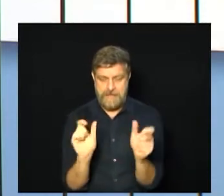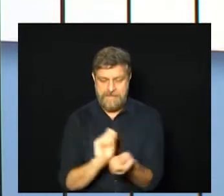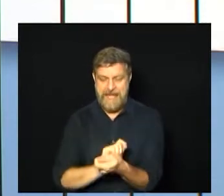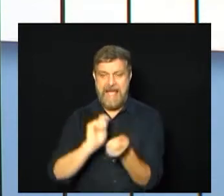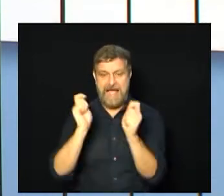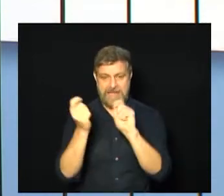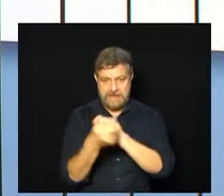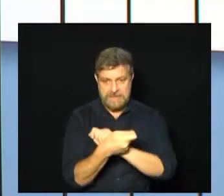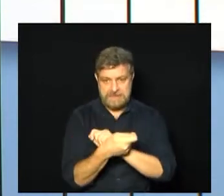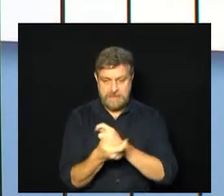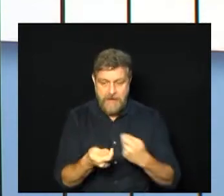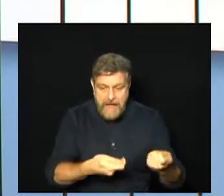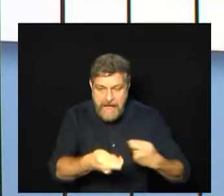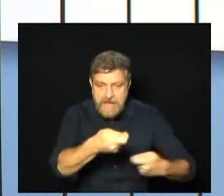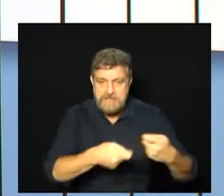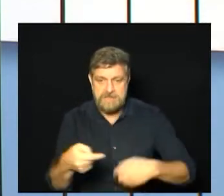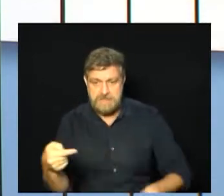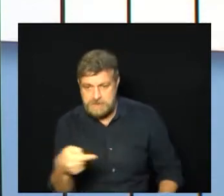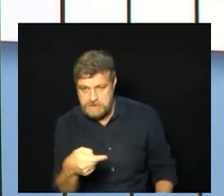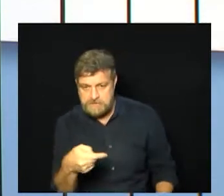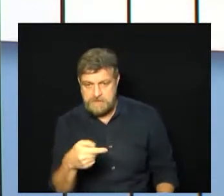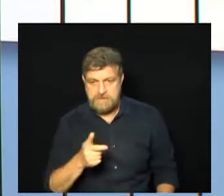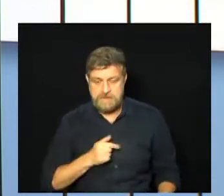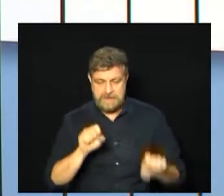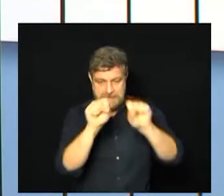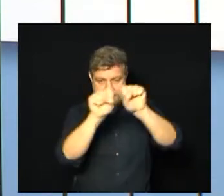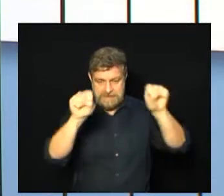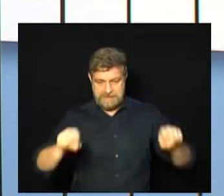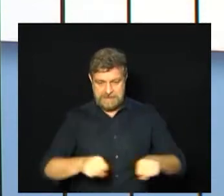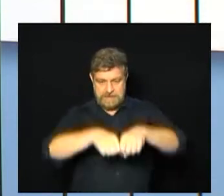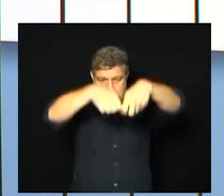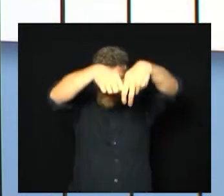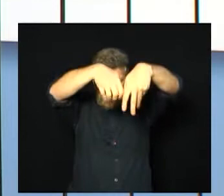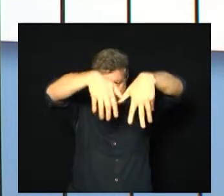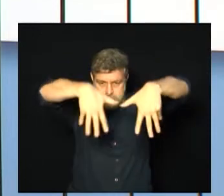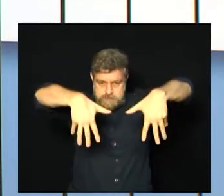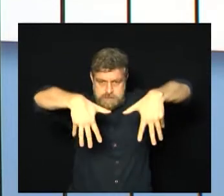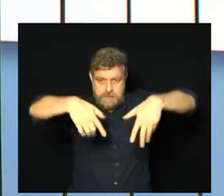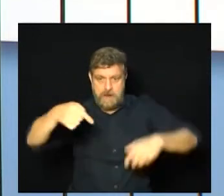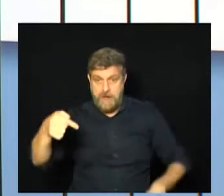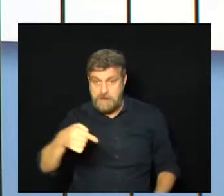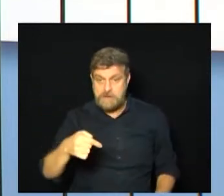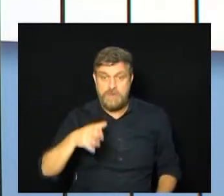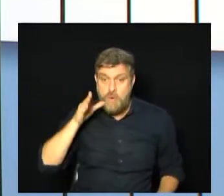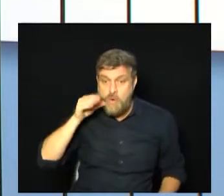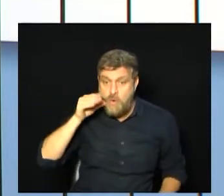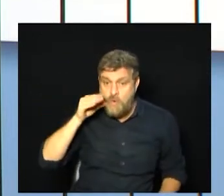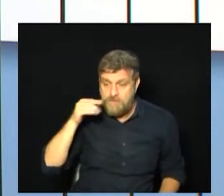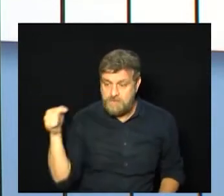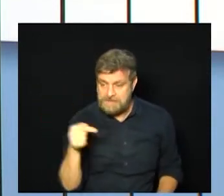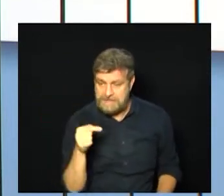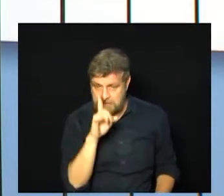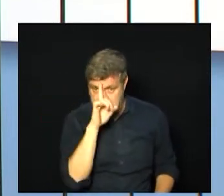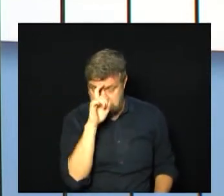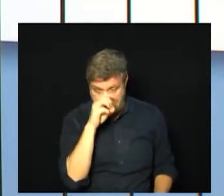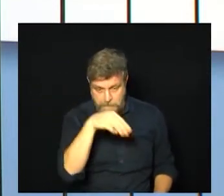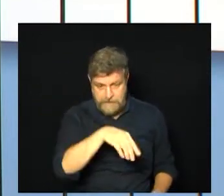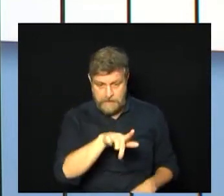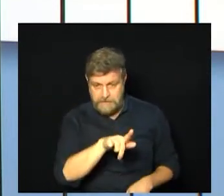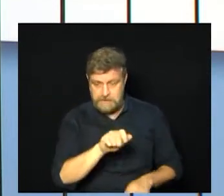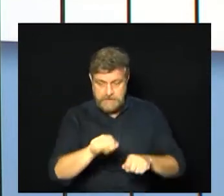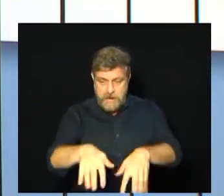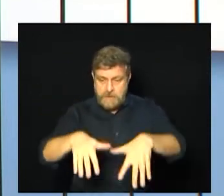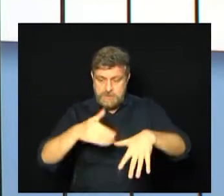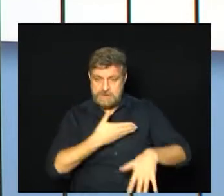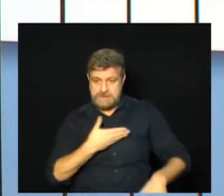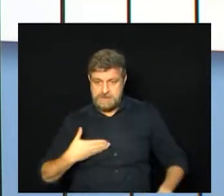readequação administrativa nesse organograma da rede municipal de urgência e emergência. A audiência